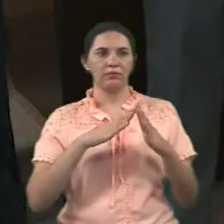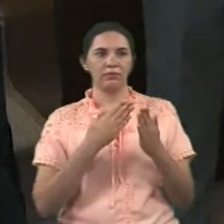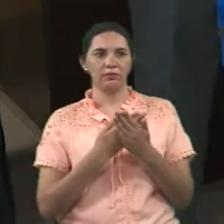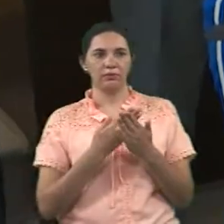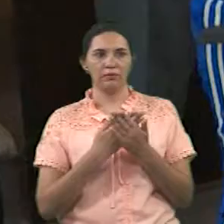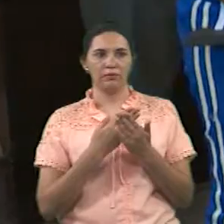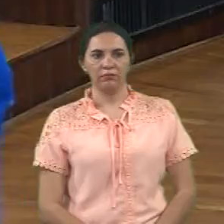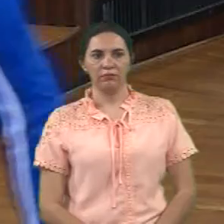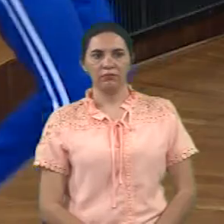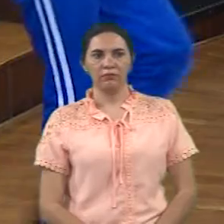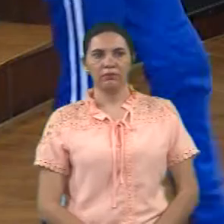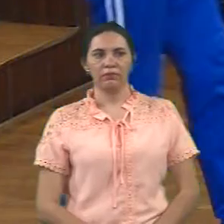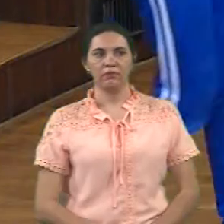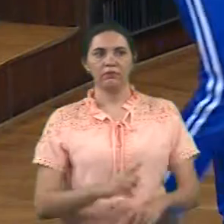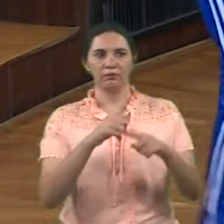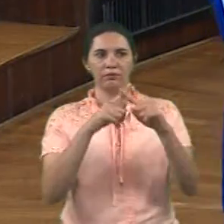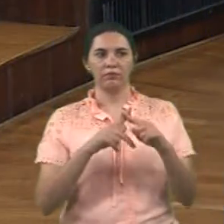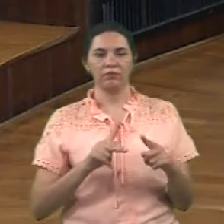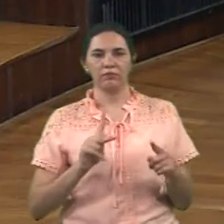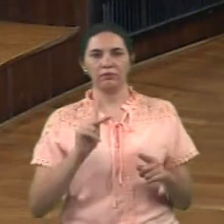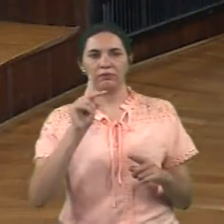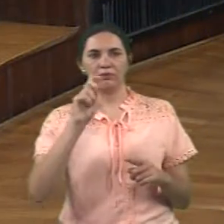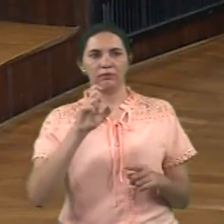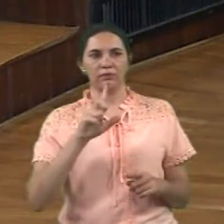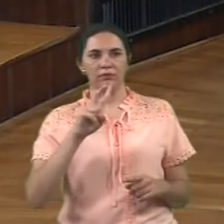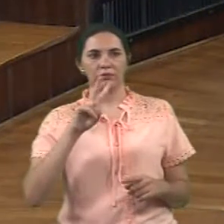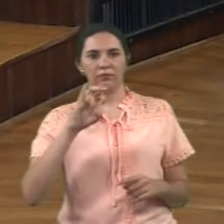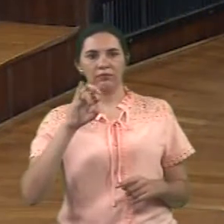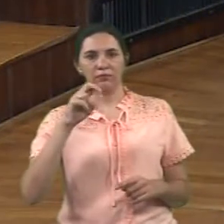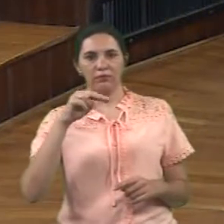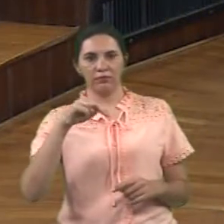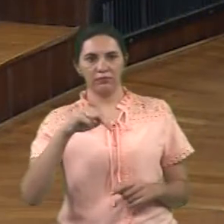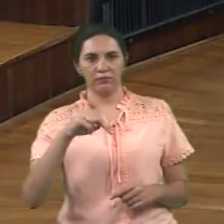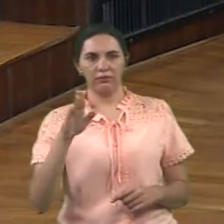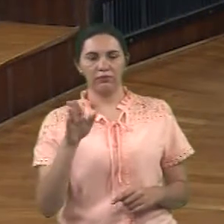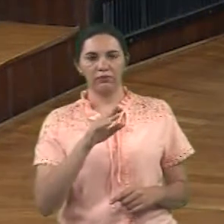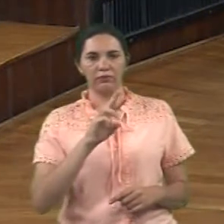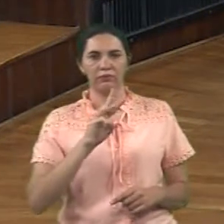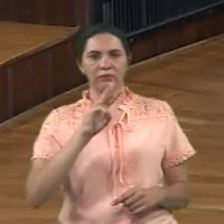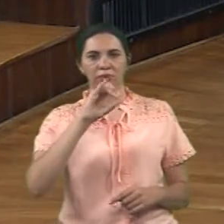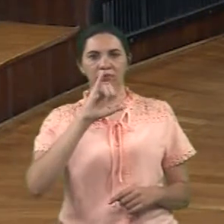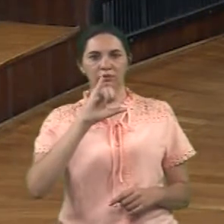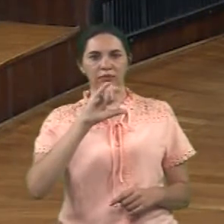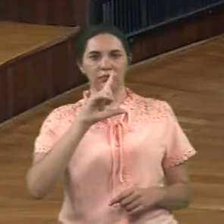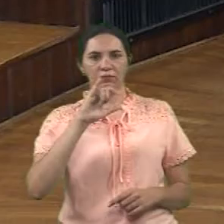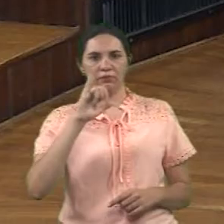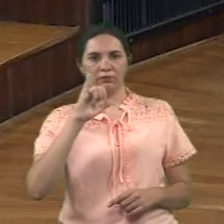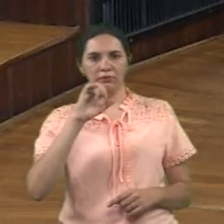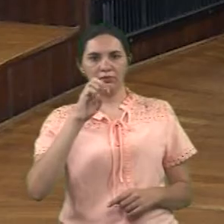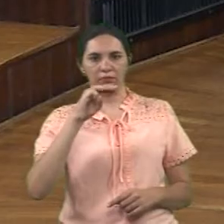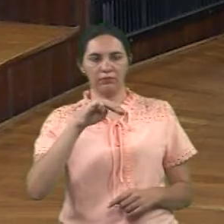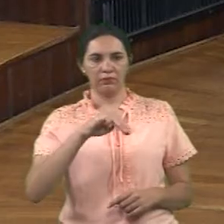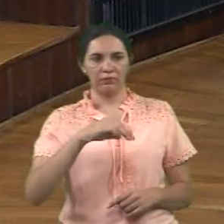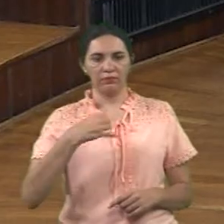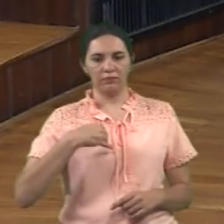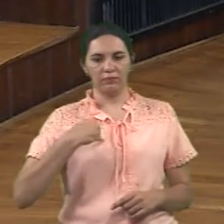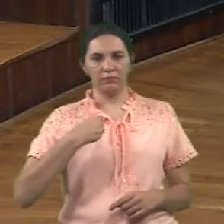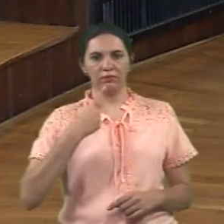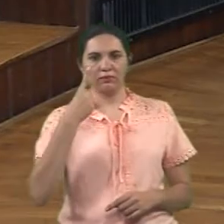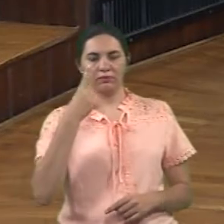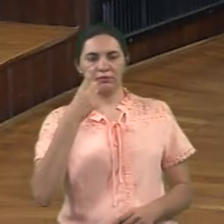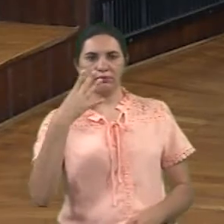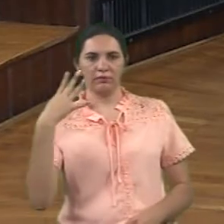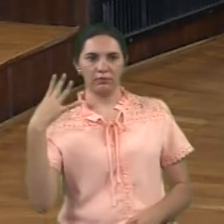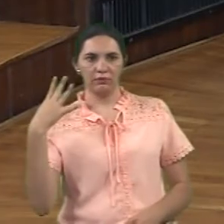Roberto Cimino o atleta Kevin William Oliveira de 14 anos também foi homenageado pelos títulos conquistados em nome da